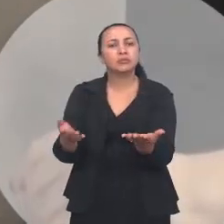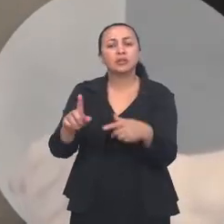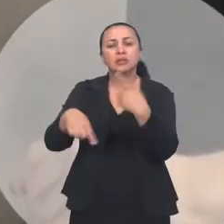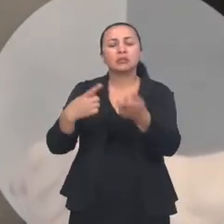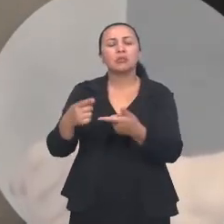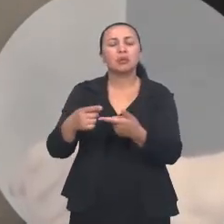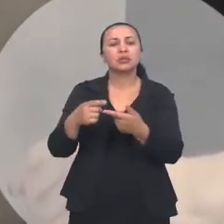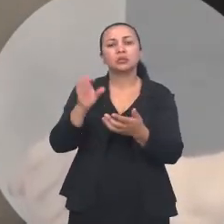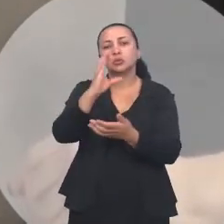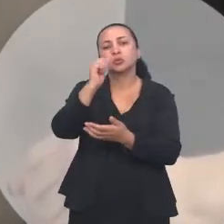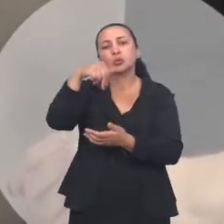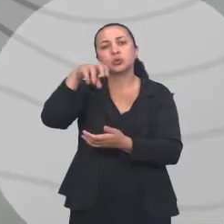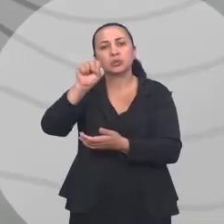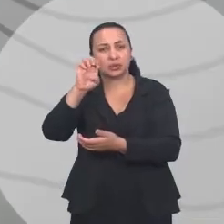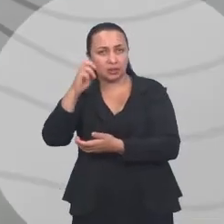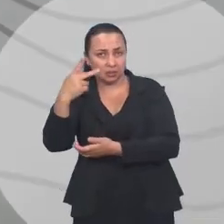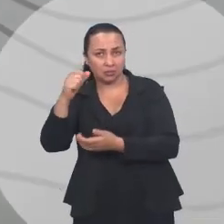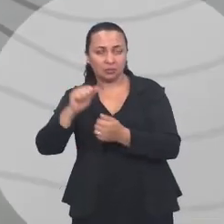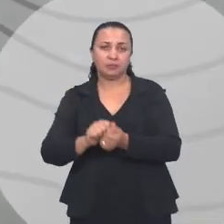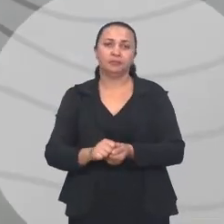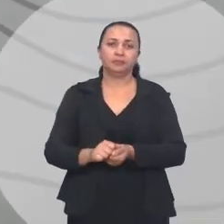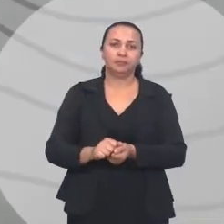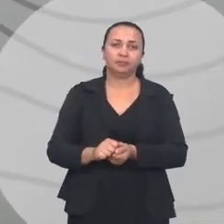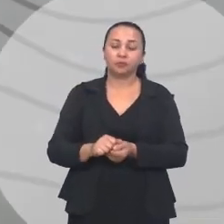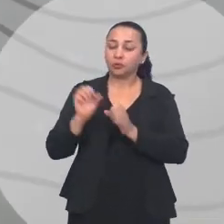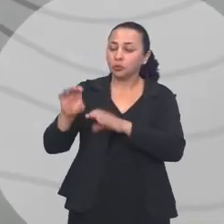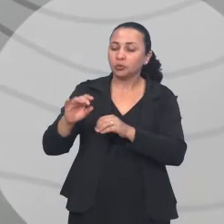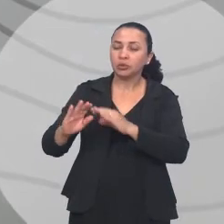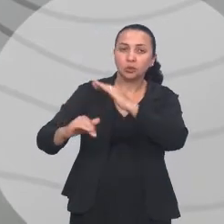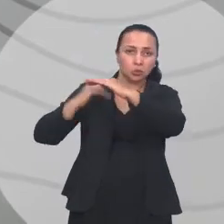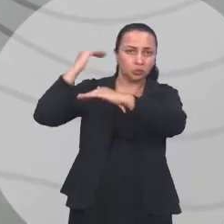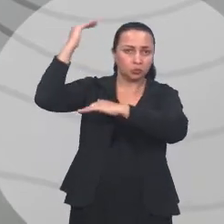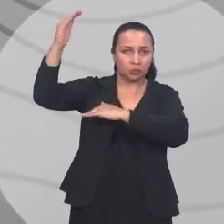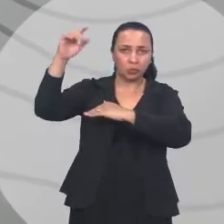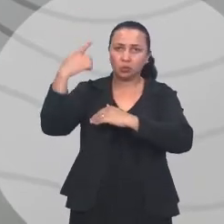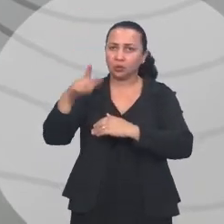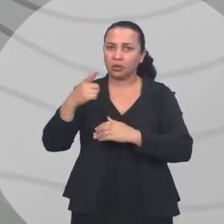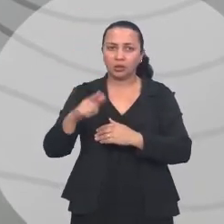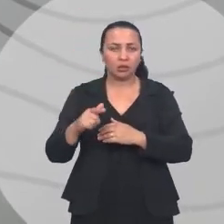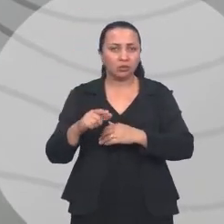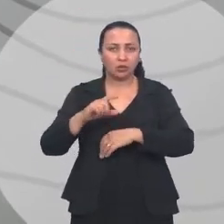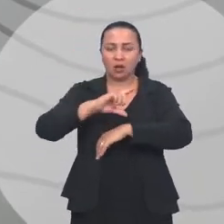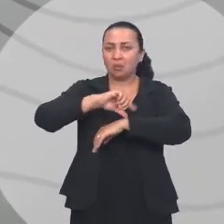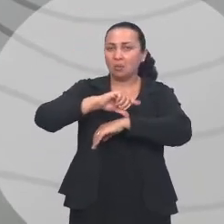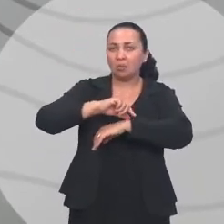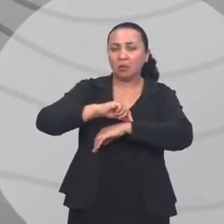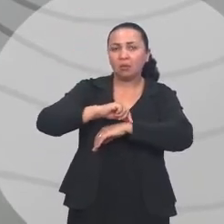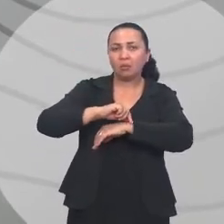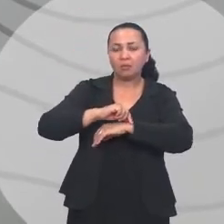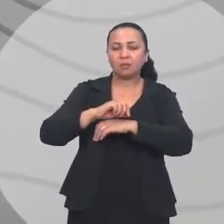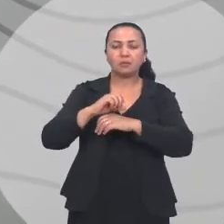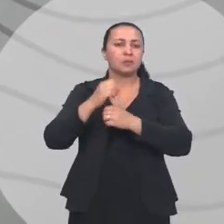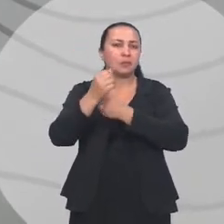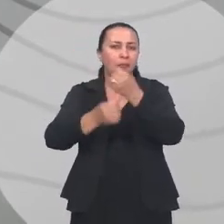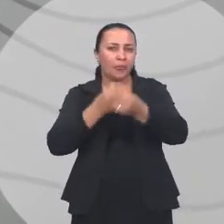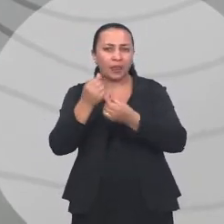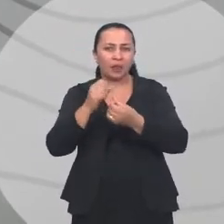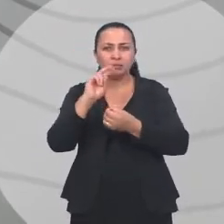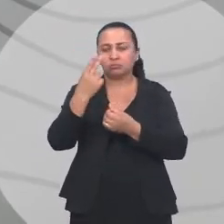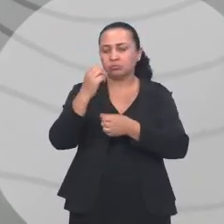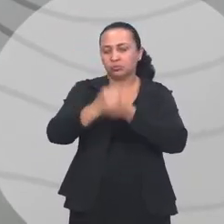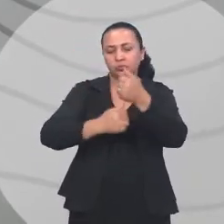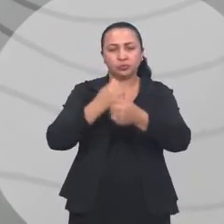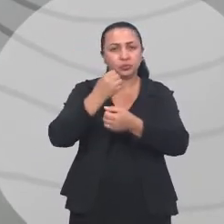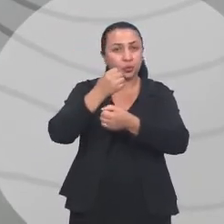dessas decisões do consepe e na educação superior nós não temos uma carga horária anual ou semestral mínima